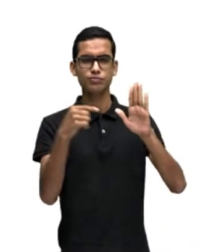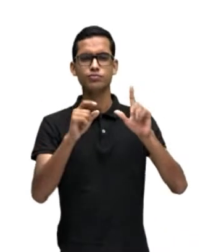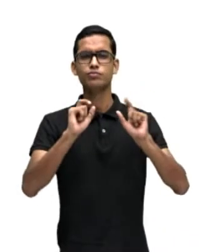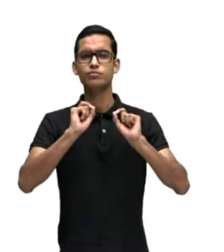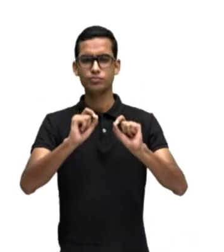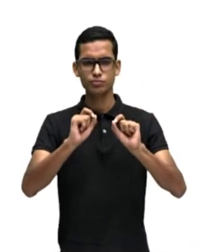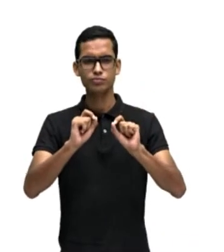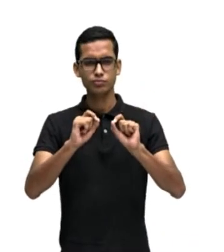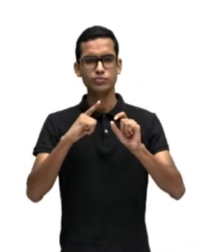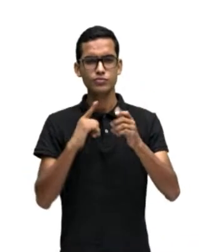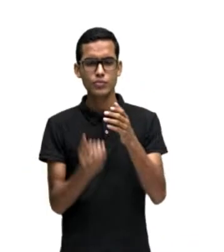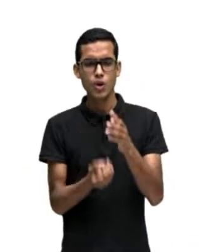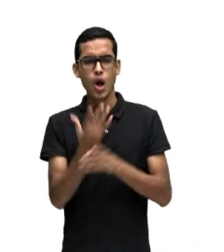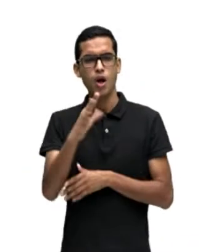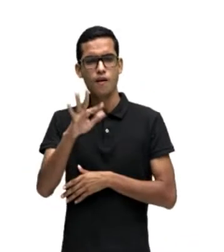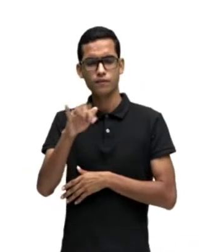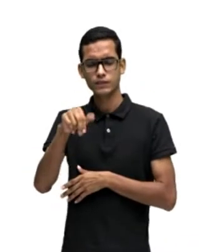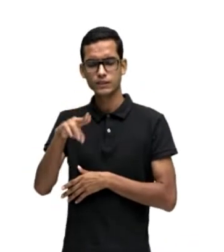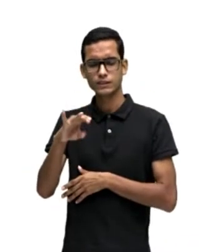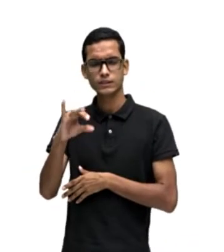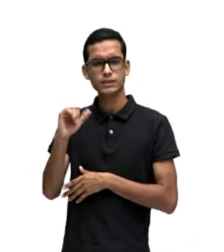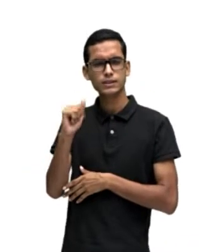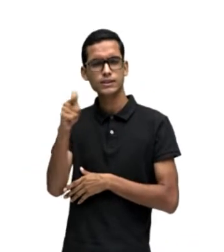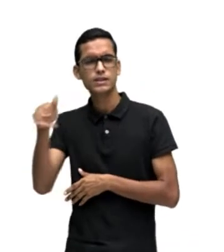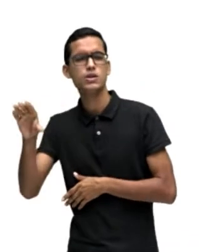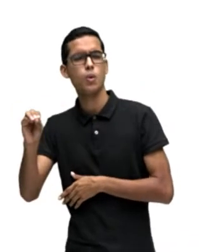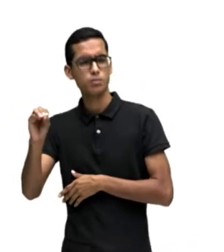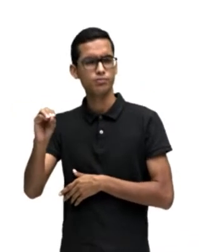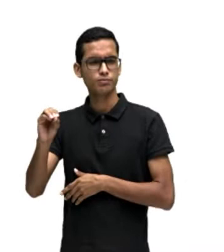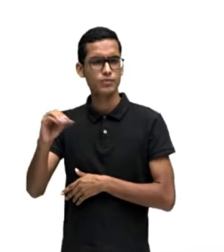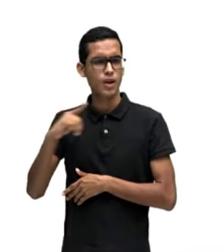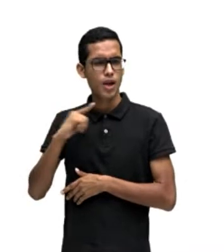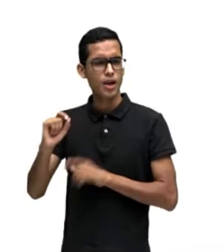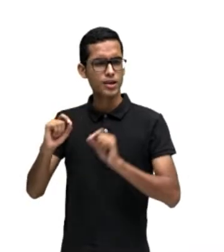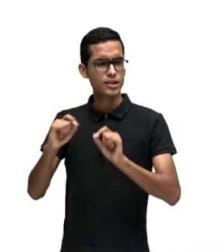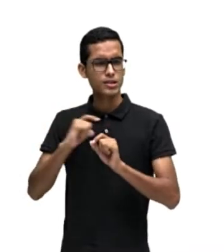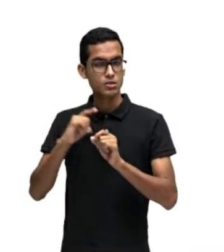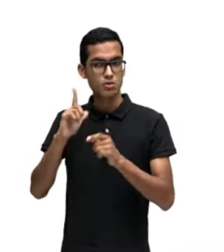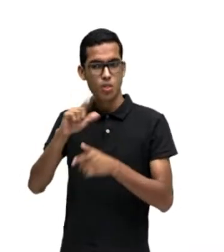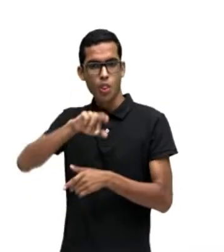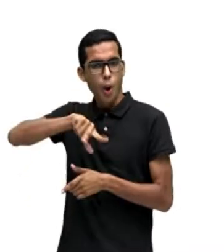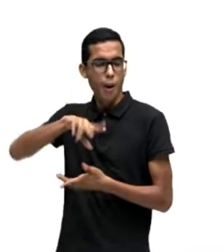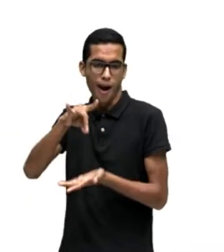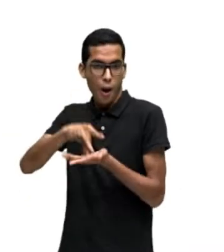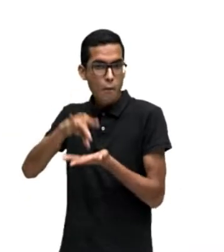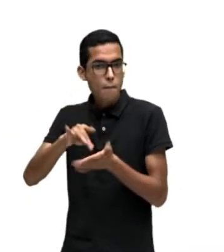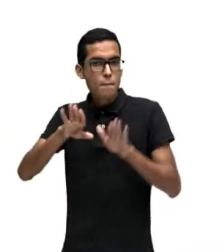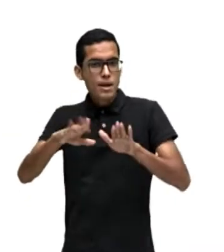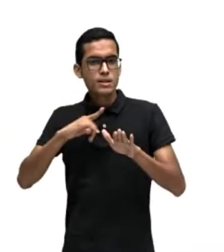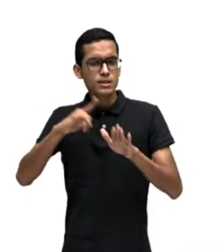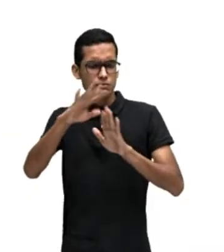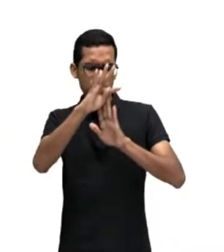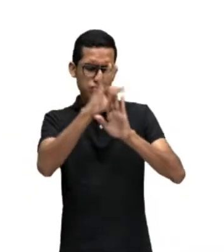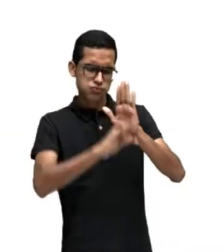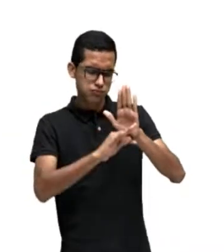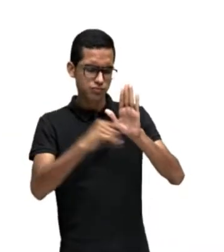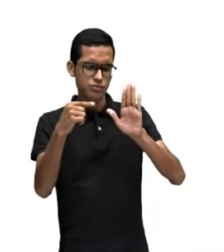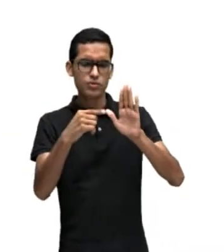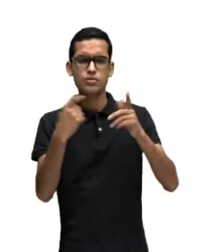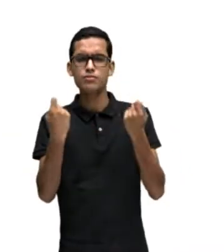ficção que deve conter no seu interior o seguinte esquema. Então, um texto de teatro, ele tem que ter